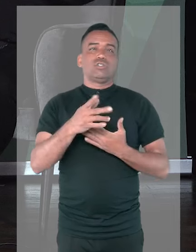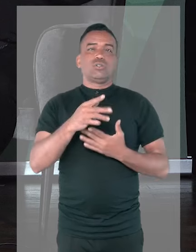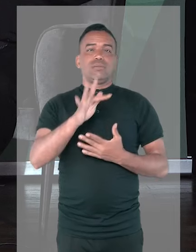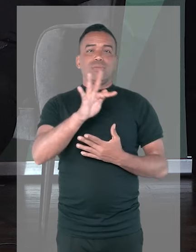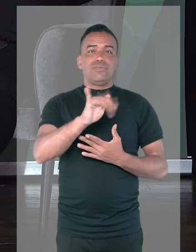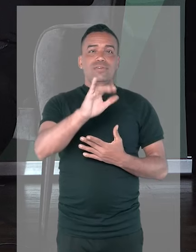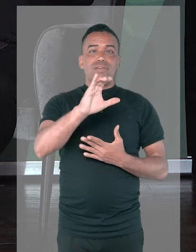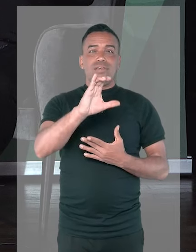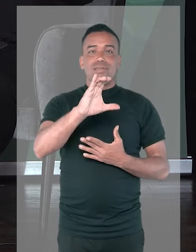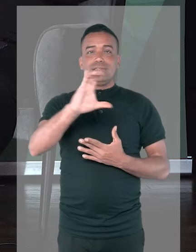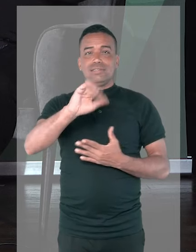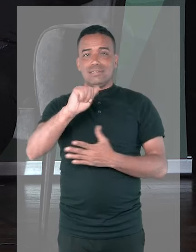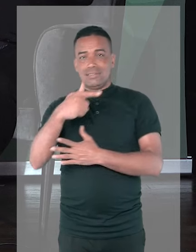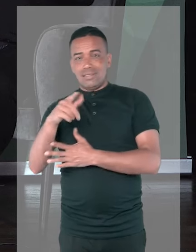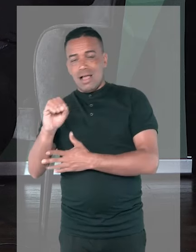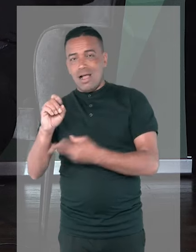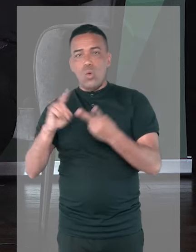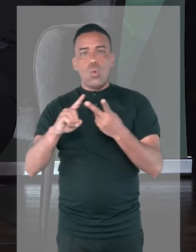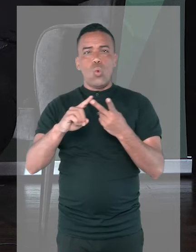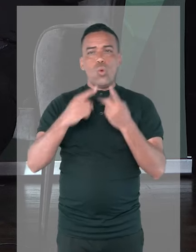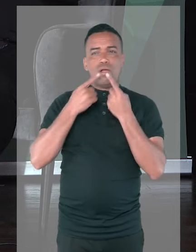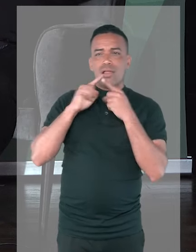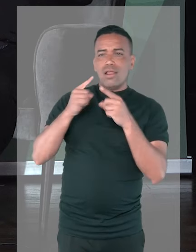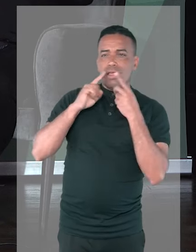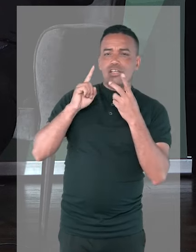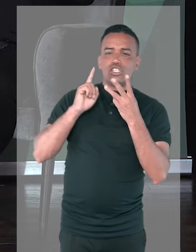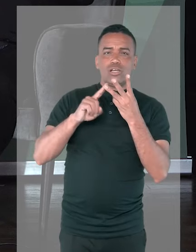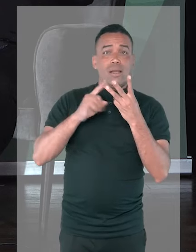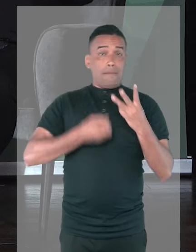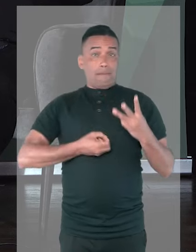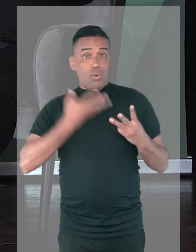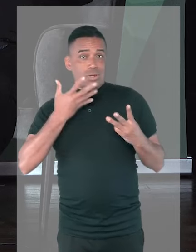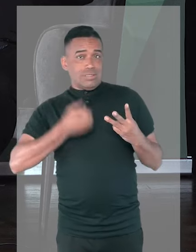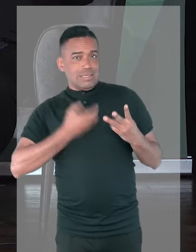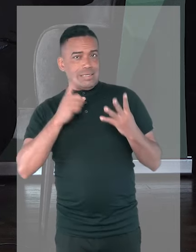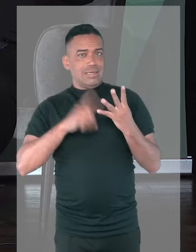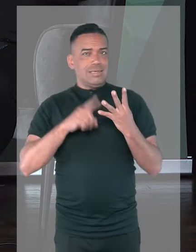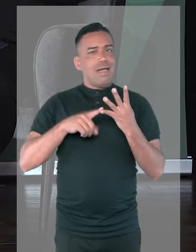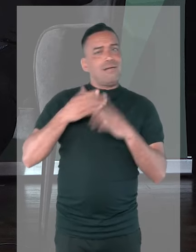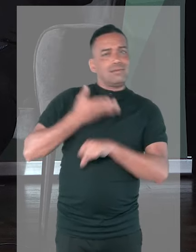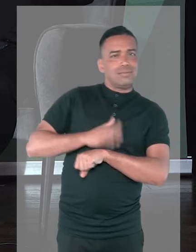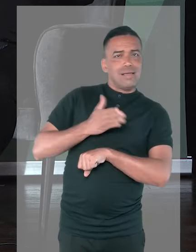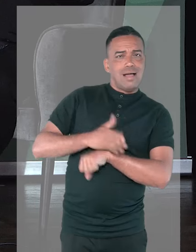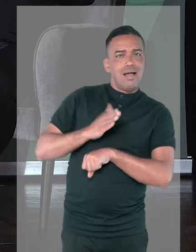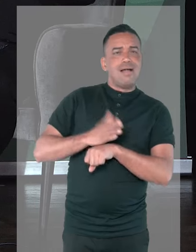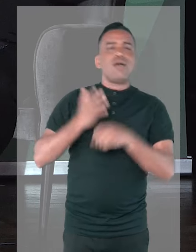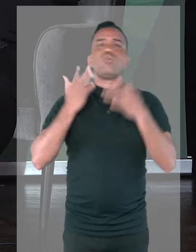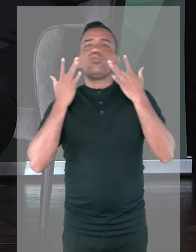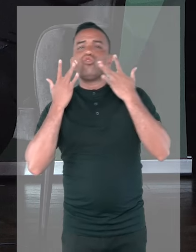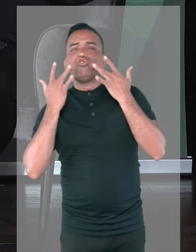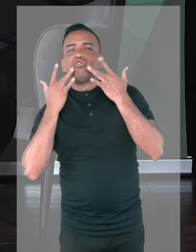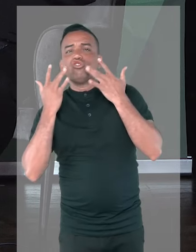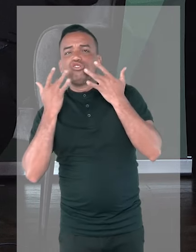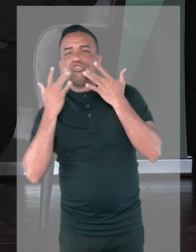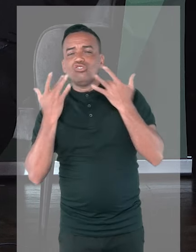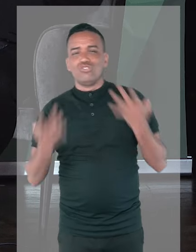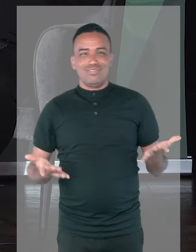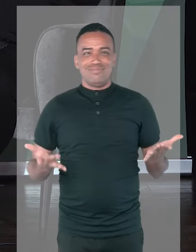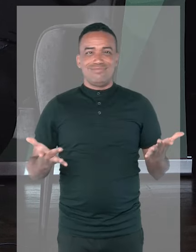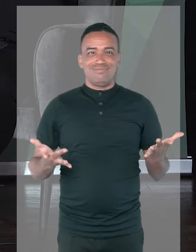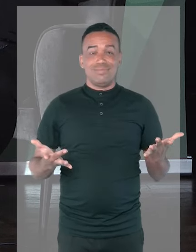ficção, de crítica, de poesia, de ensaio, de dramaturgia, a audição de